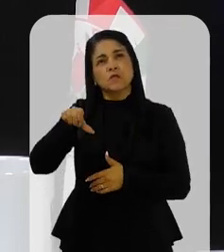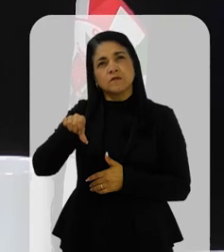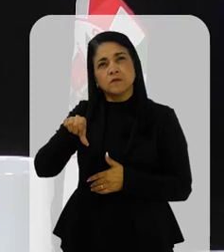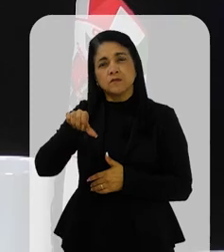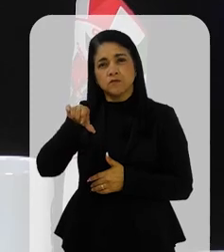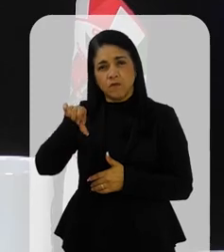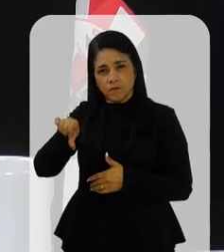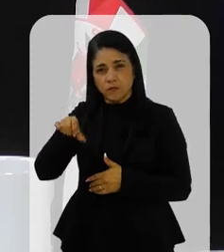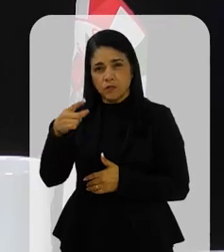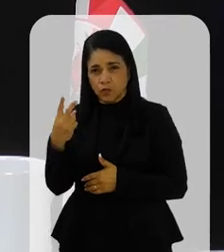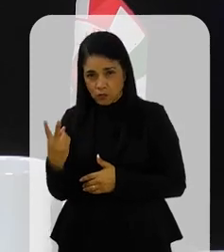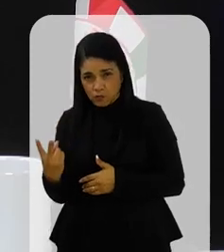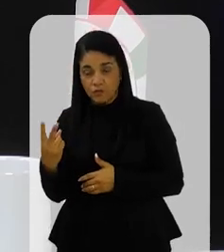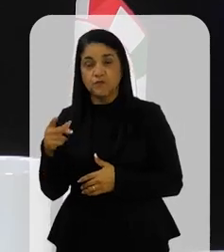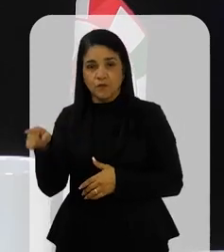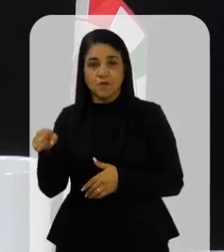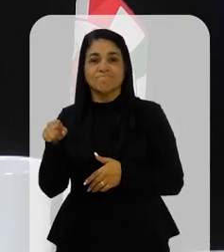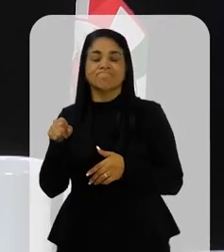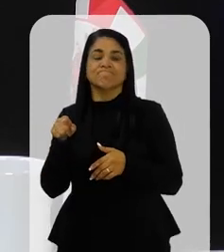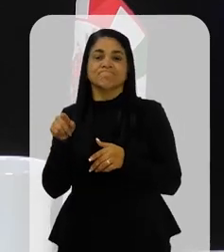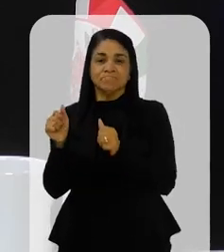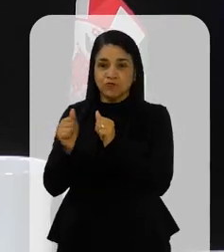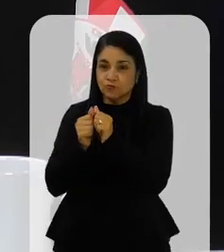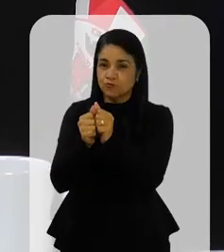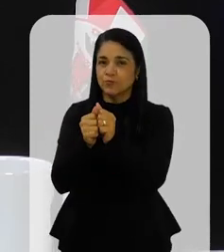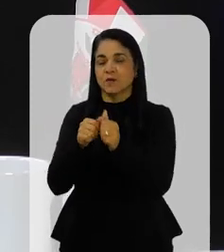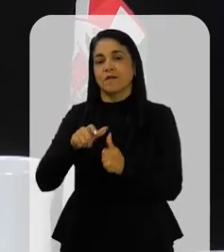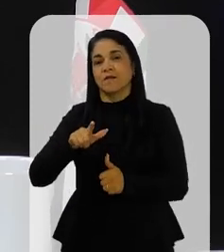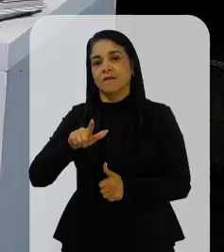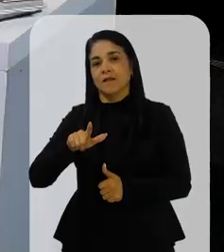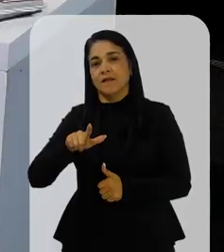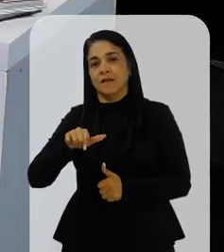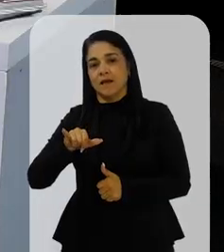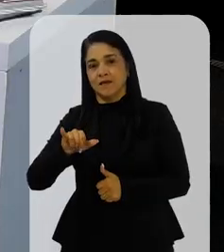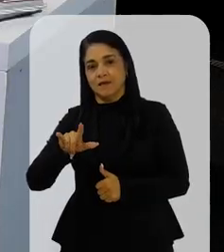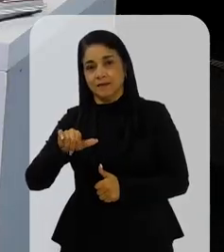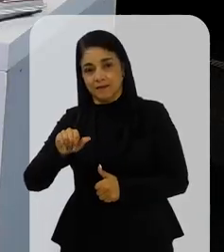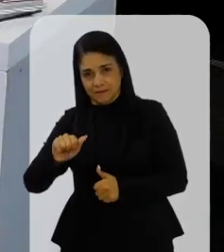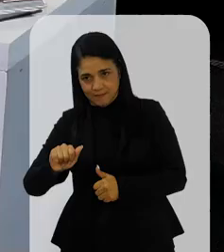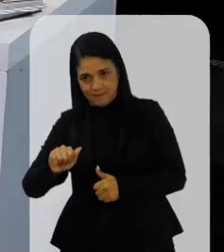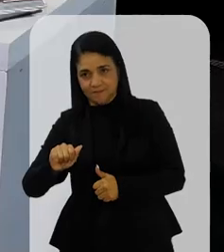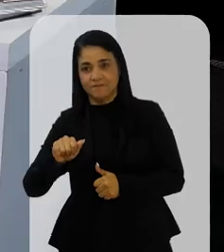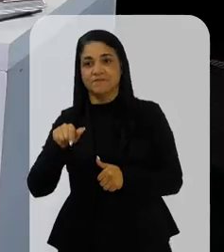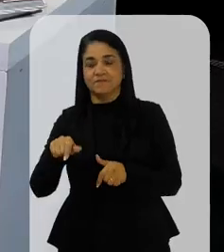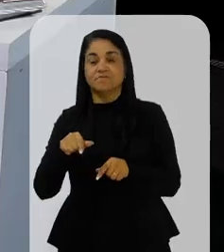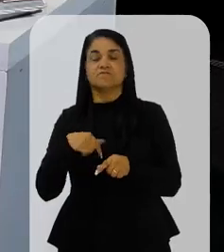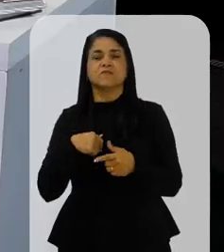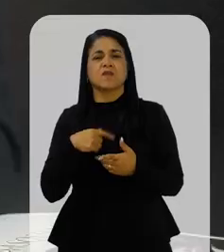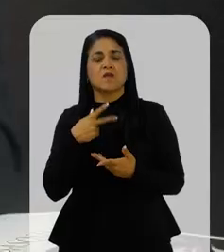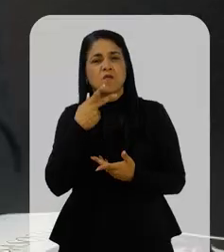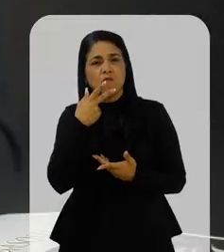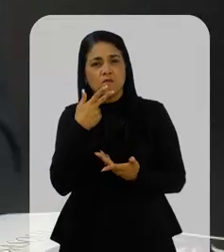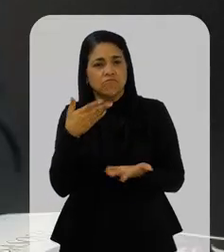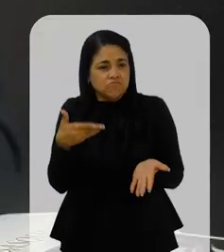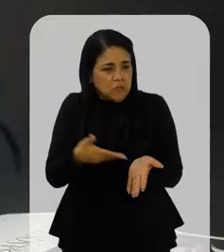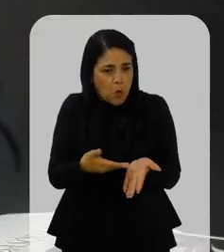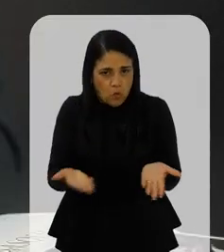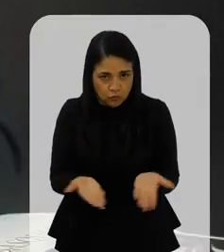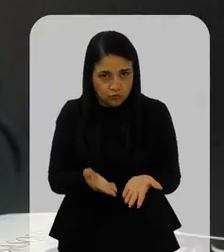Rio em 1992 foi o Laíla. E lá eu estou até hoje. Ô, Bia, falando em coreografia,